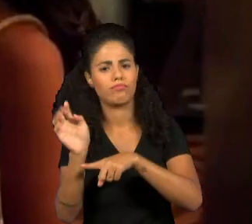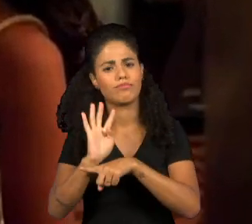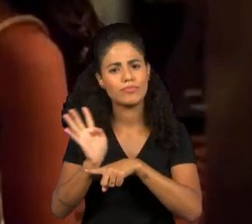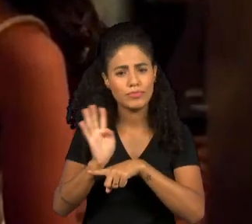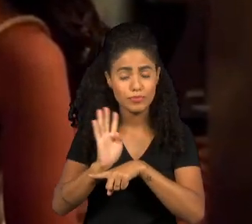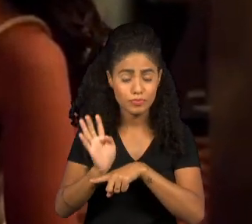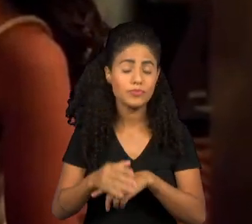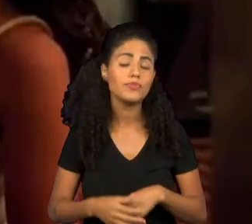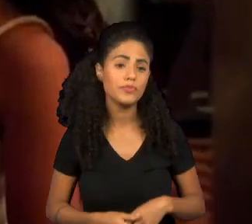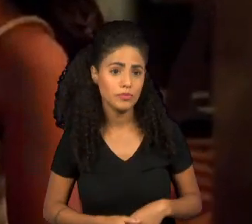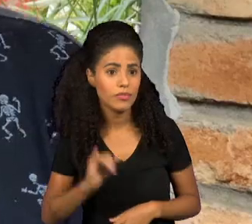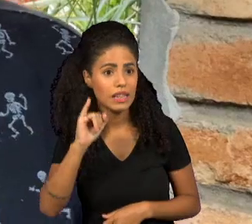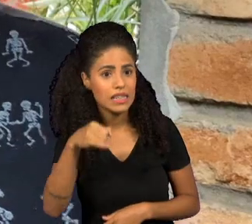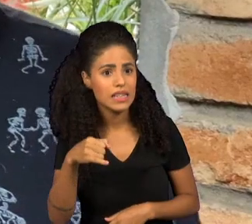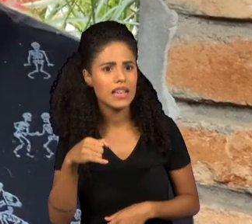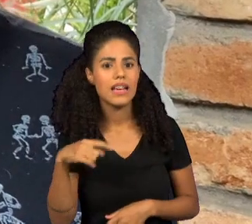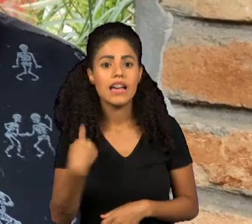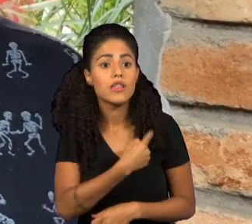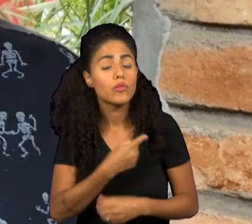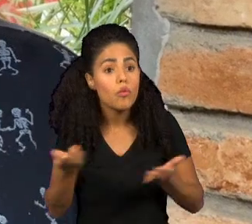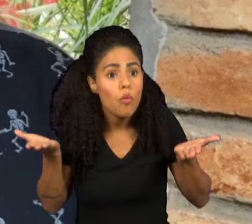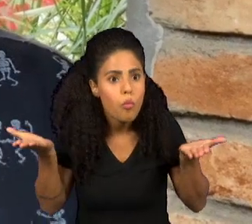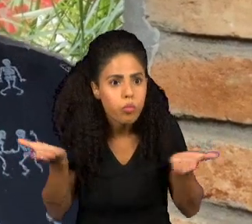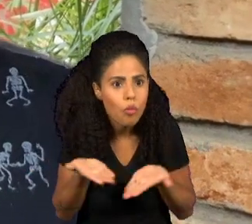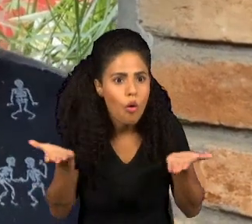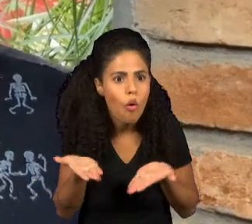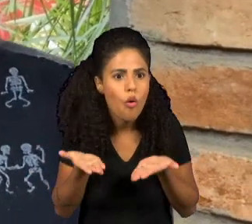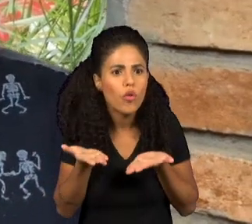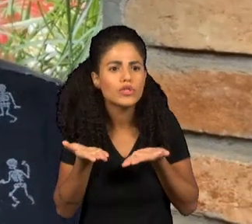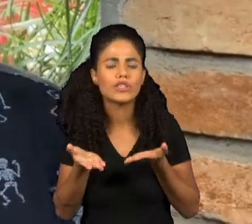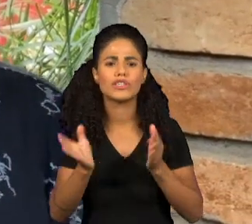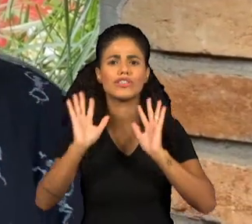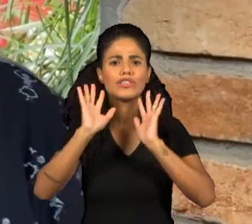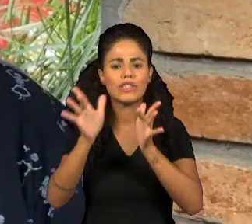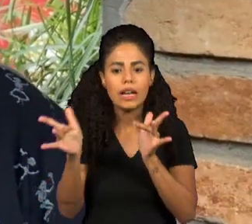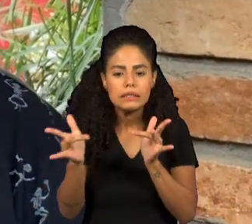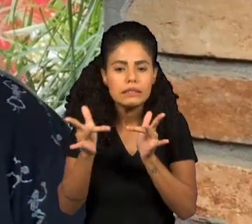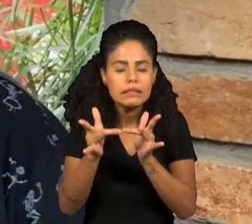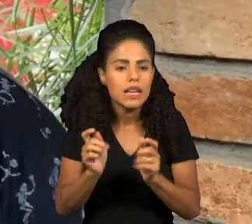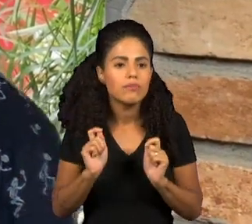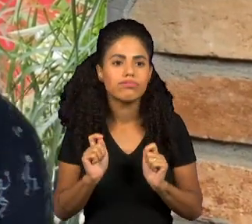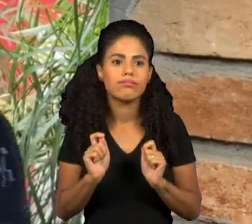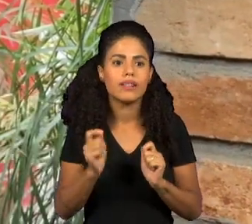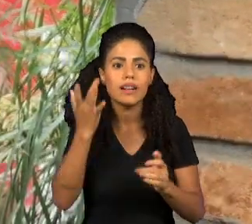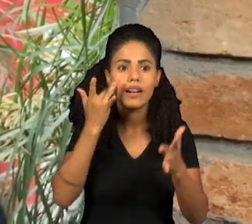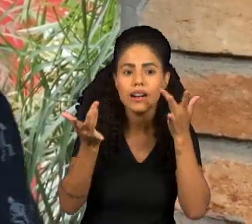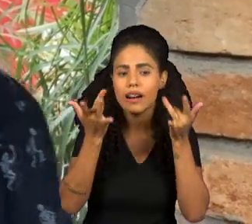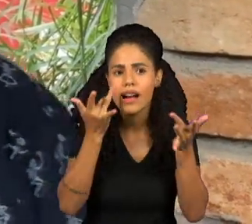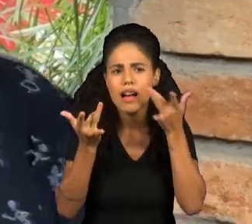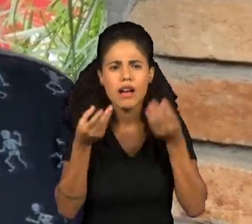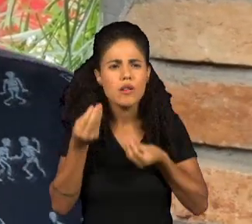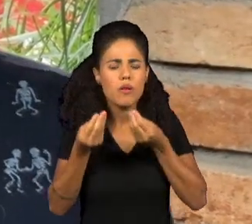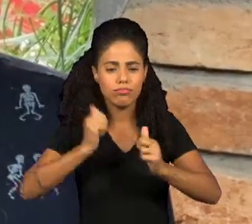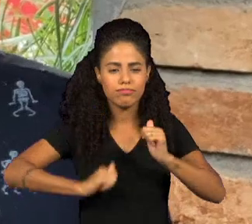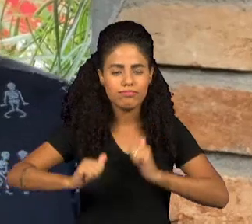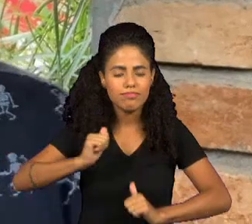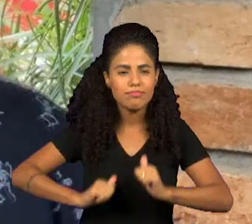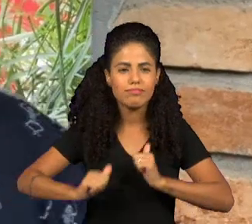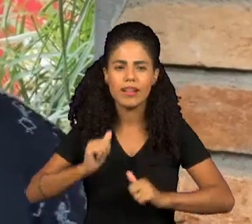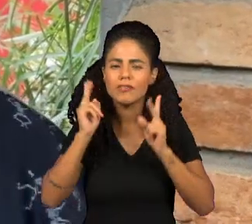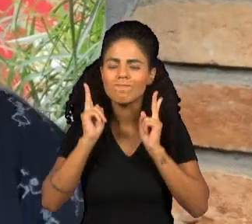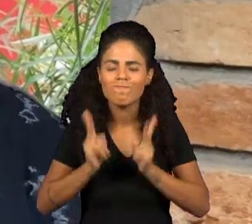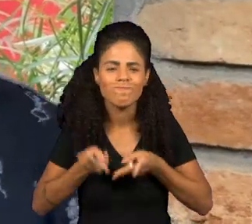Bem, a gente está aqui, faz muito tempo que a gente não se vê, a vida no teatro, para o ator e para a atriz é sempre